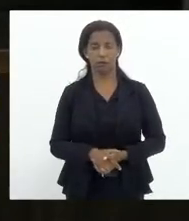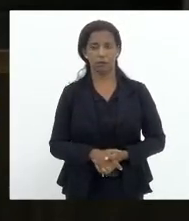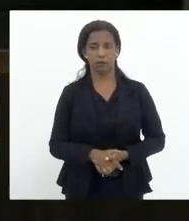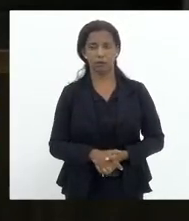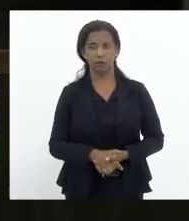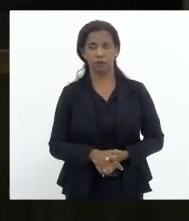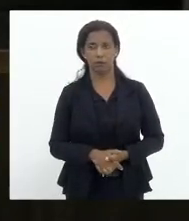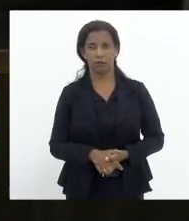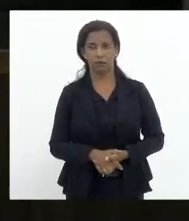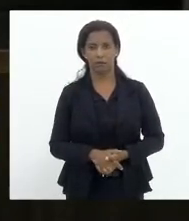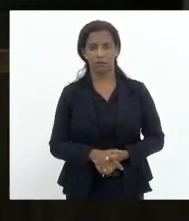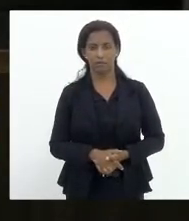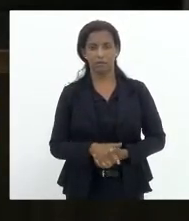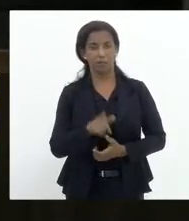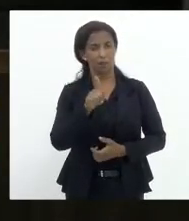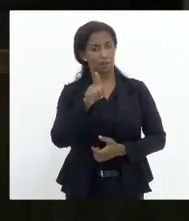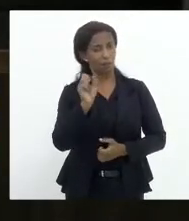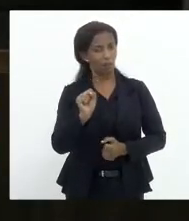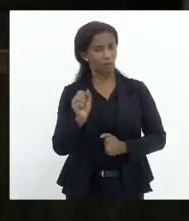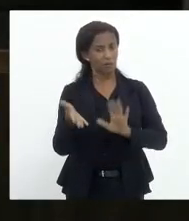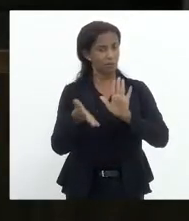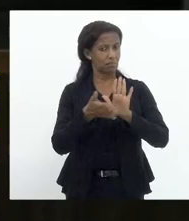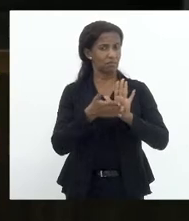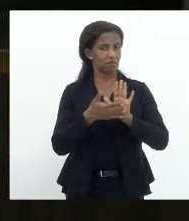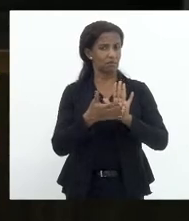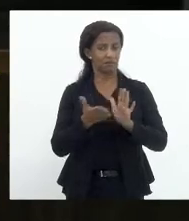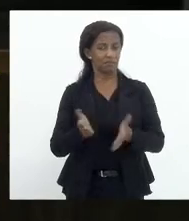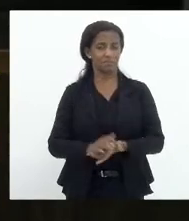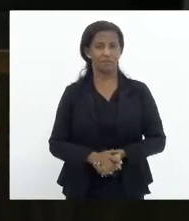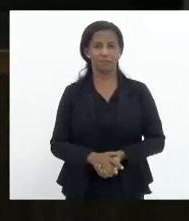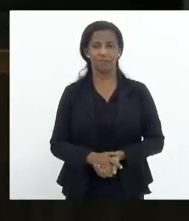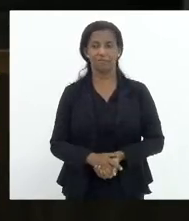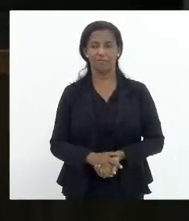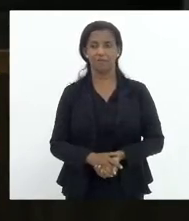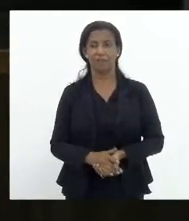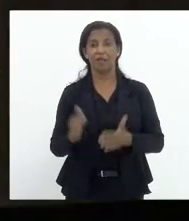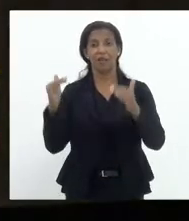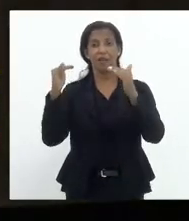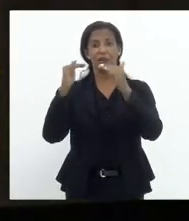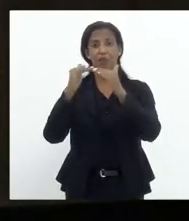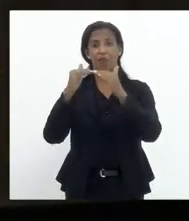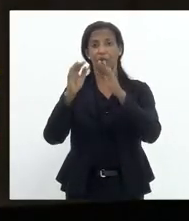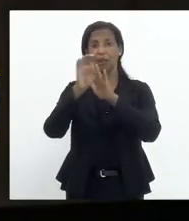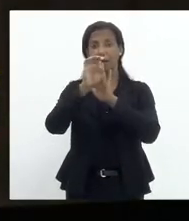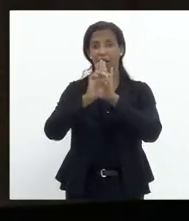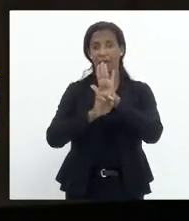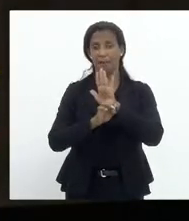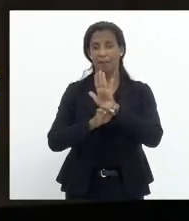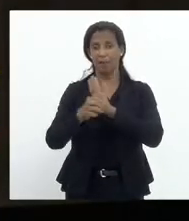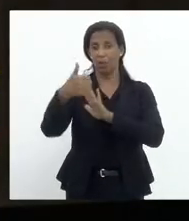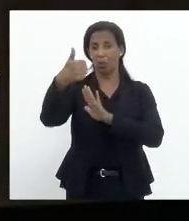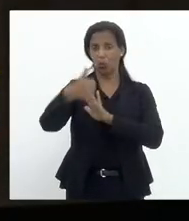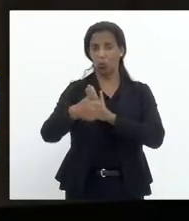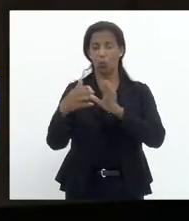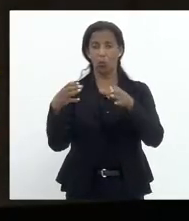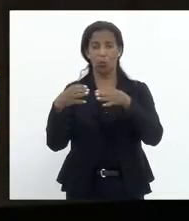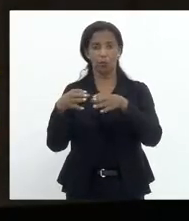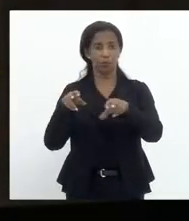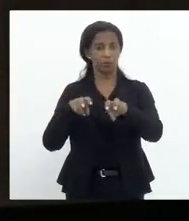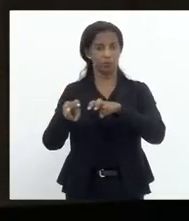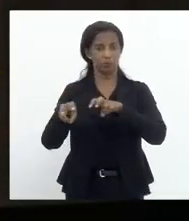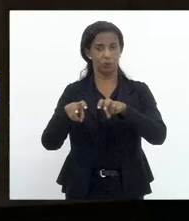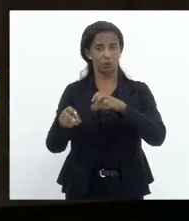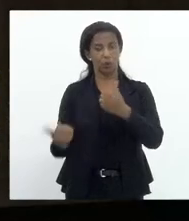vossa excelência possa Pode emitir parecer eu parecer favorável emendar a emendar um da comissão